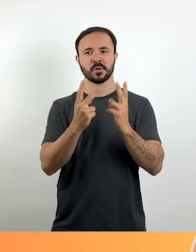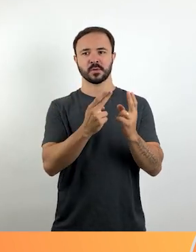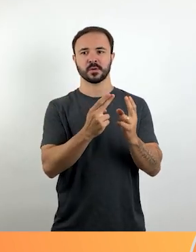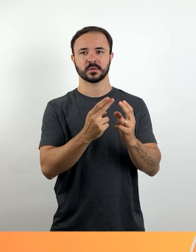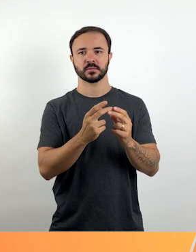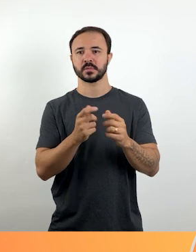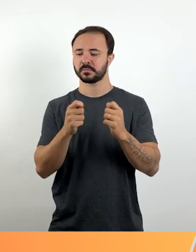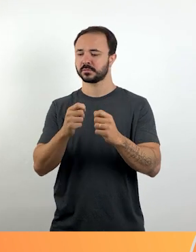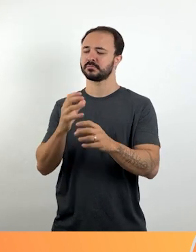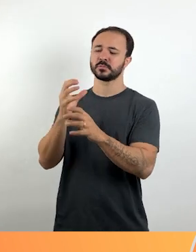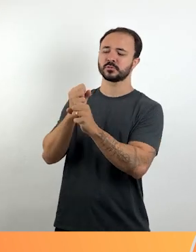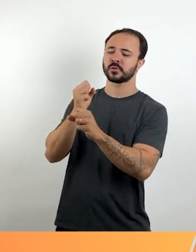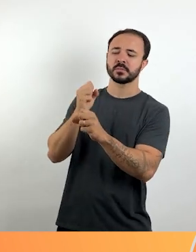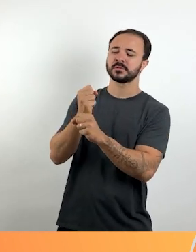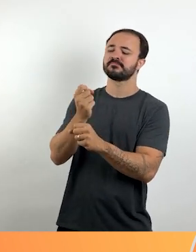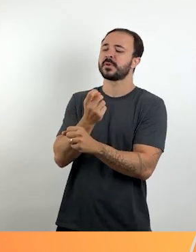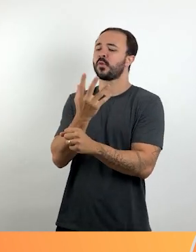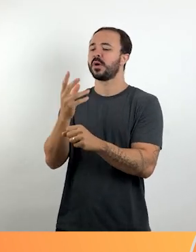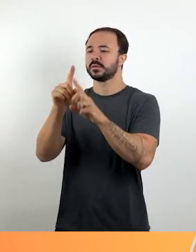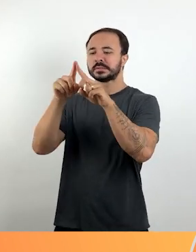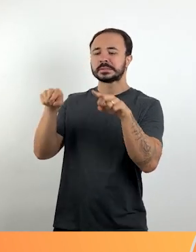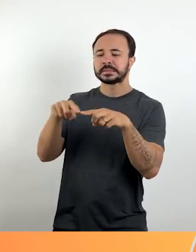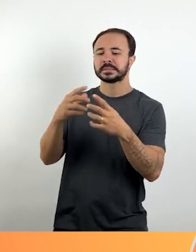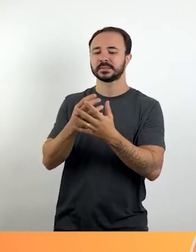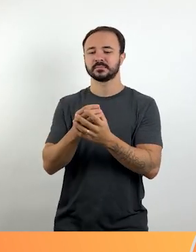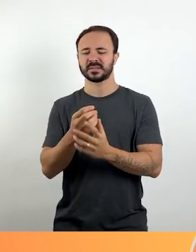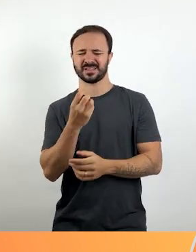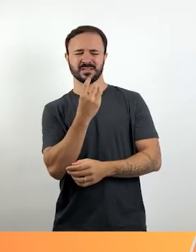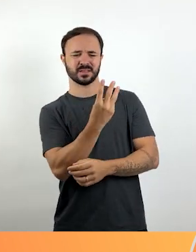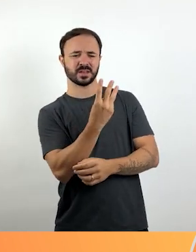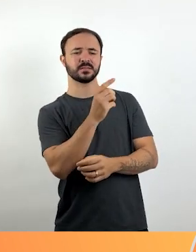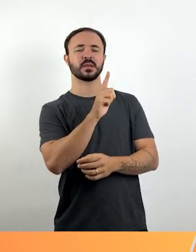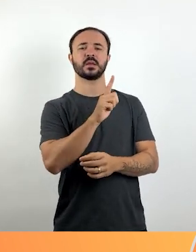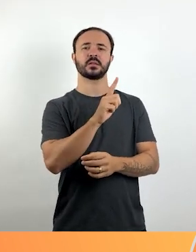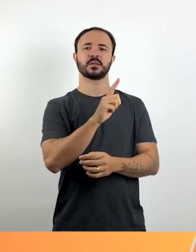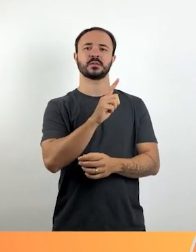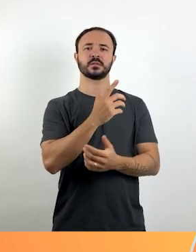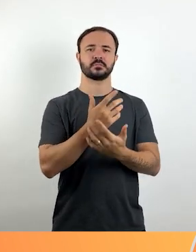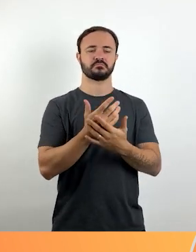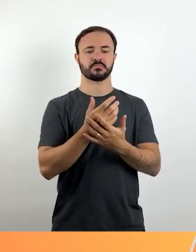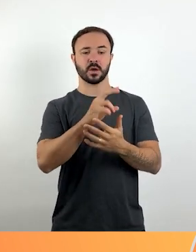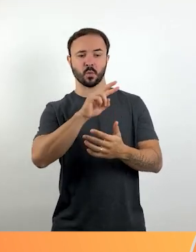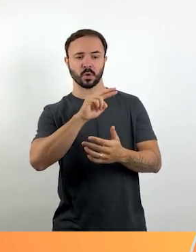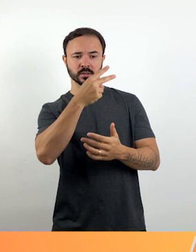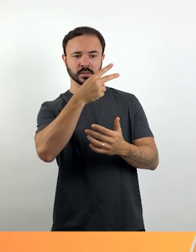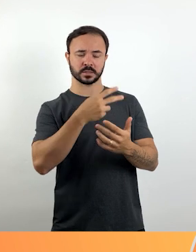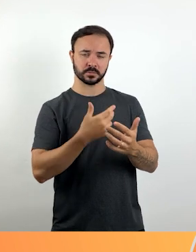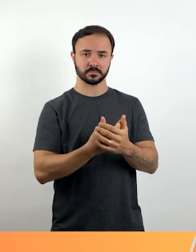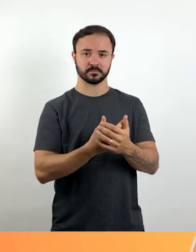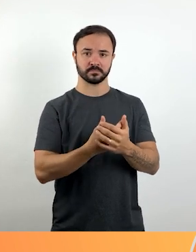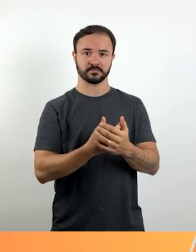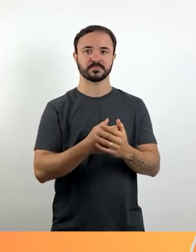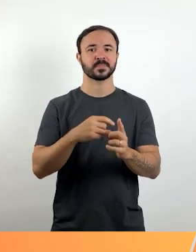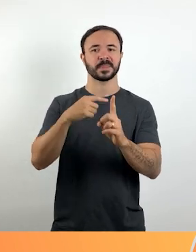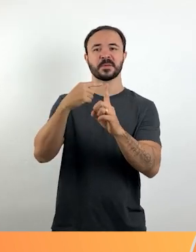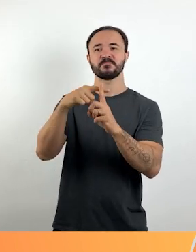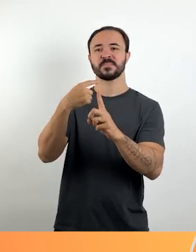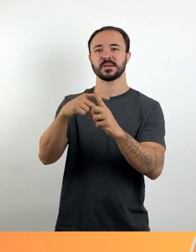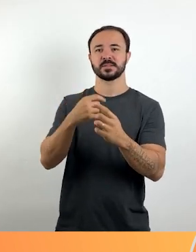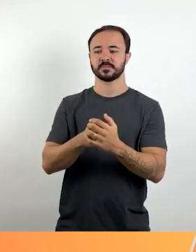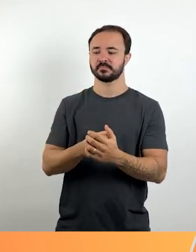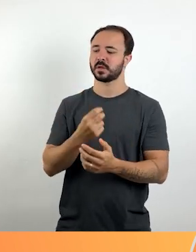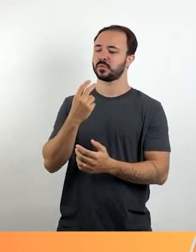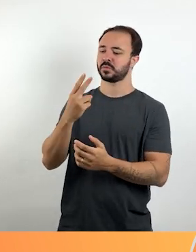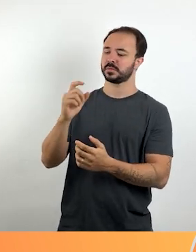a figura. Vamos fazer essa soma. Então, 3L ao quadrado mais